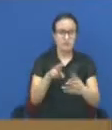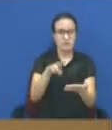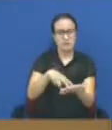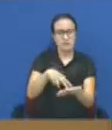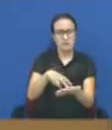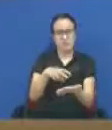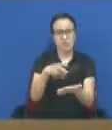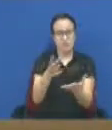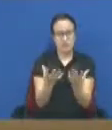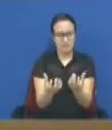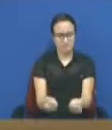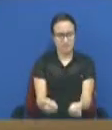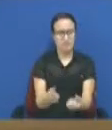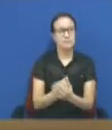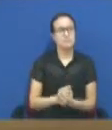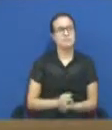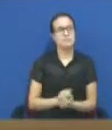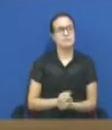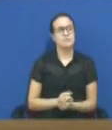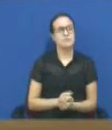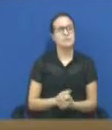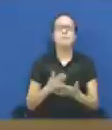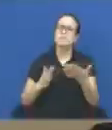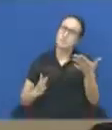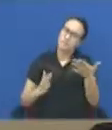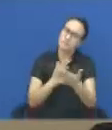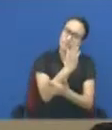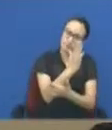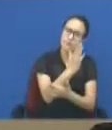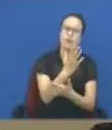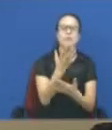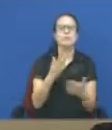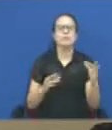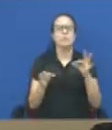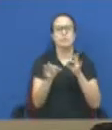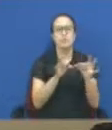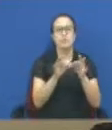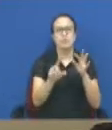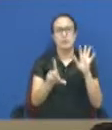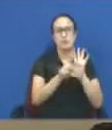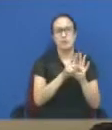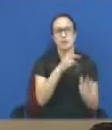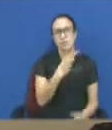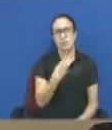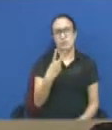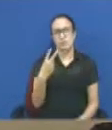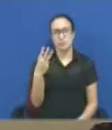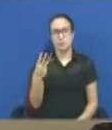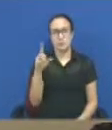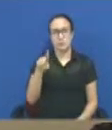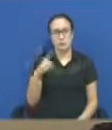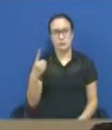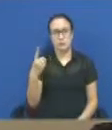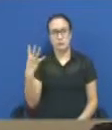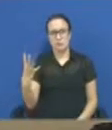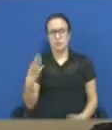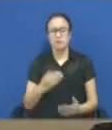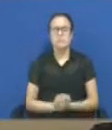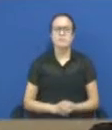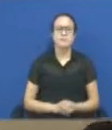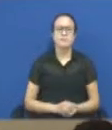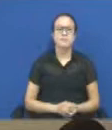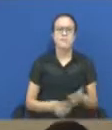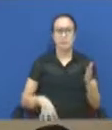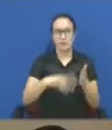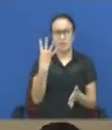pé rejeitam. Está, portanto, aprovado o projeto de lei 223 de 2014. Item 4º da